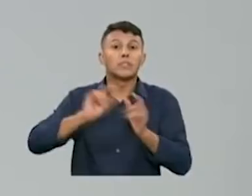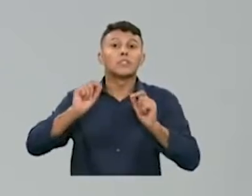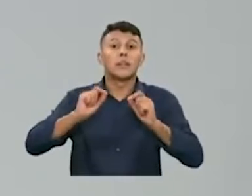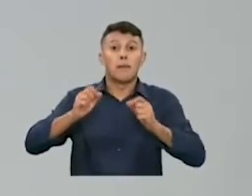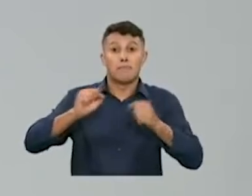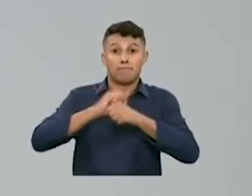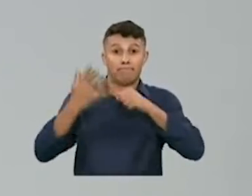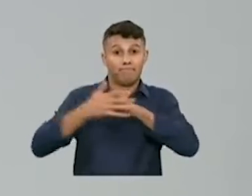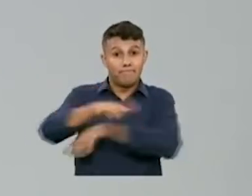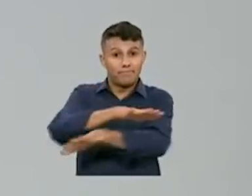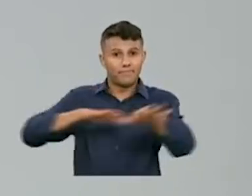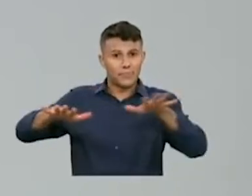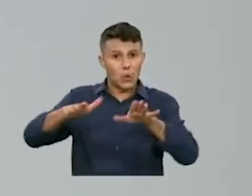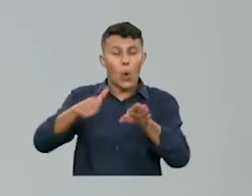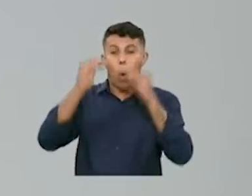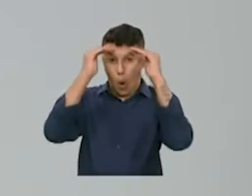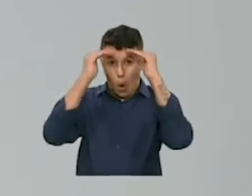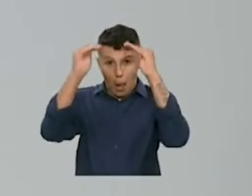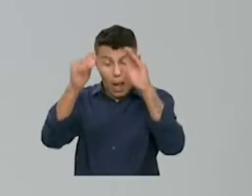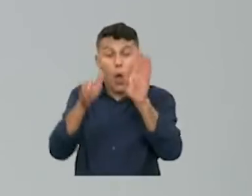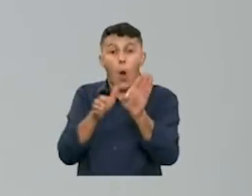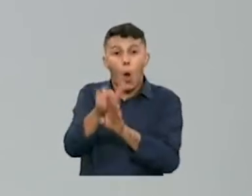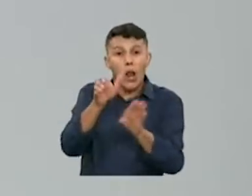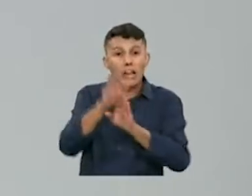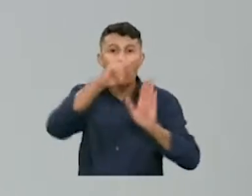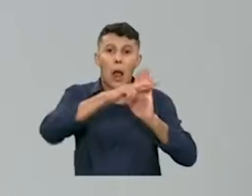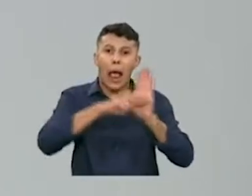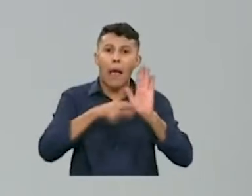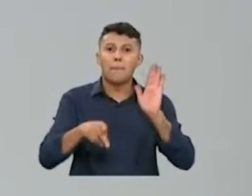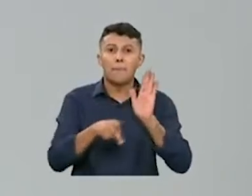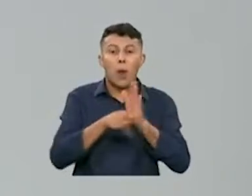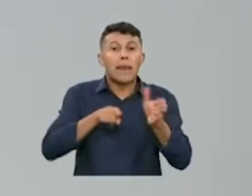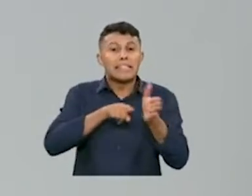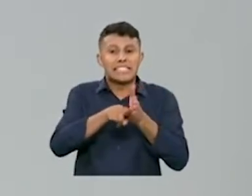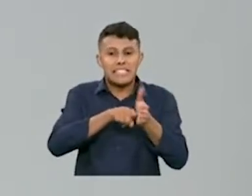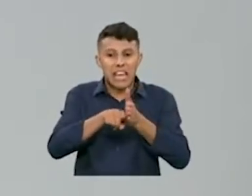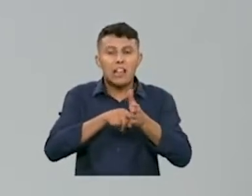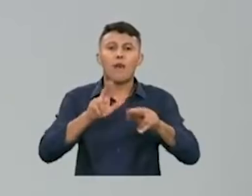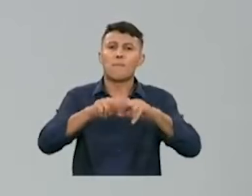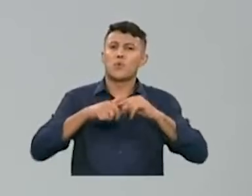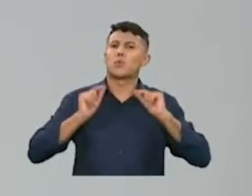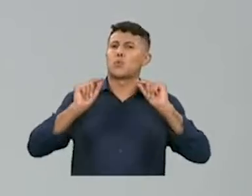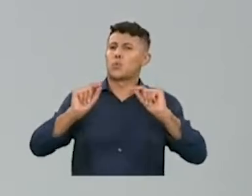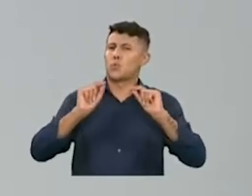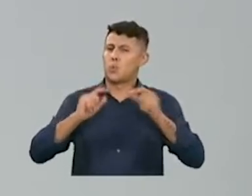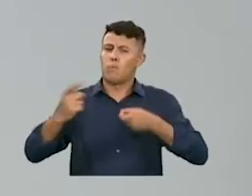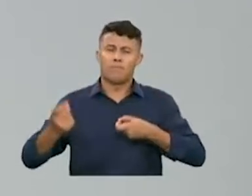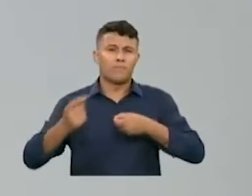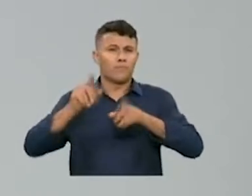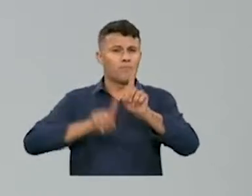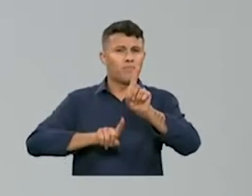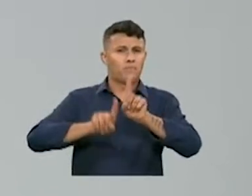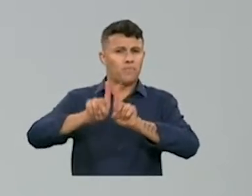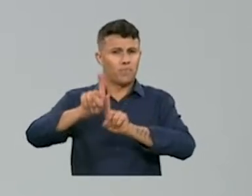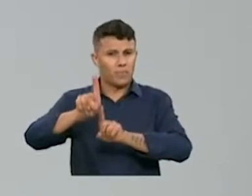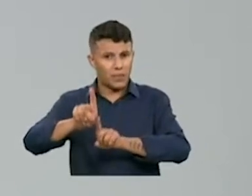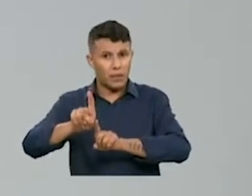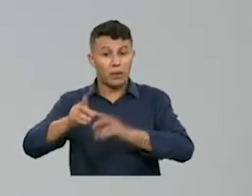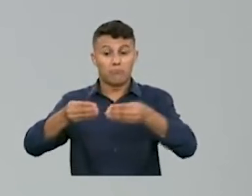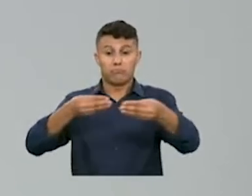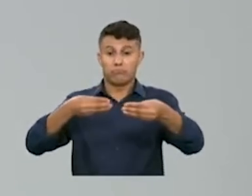pandemia de acordo com a orientação da ciência. Não há espaço ainda para poder avançar ainda mais